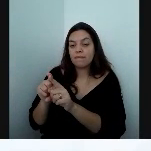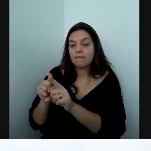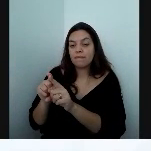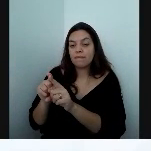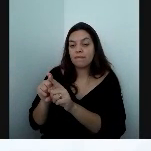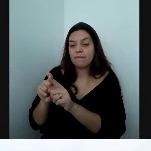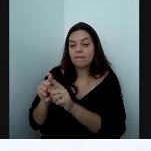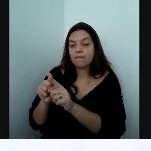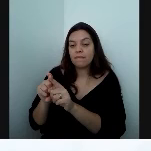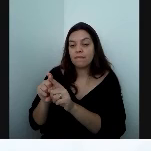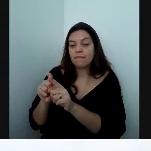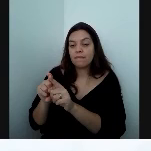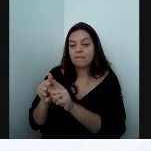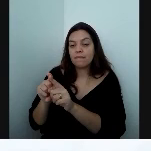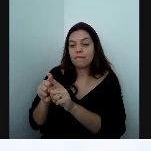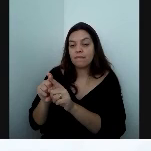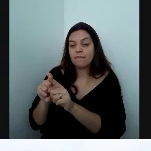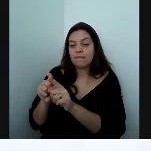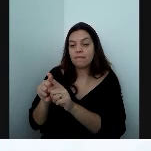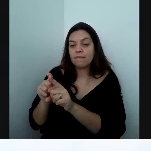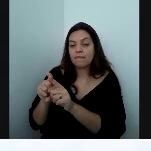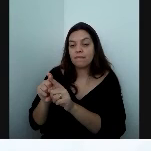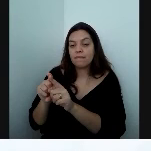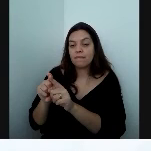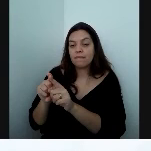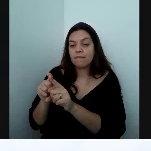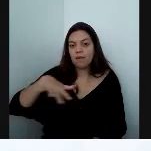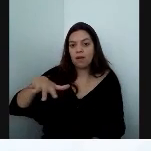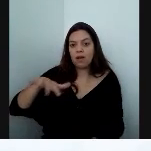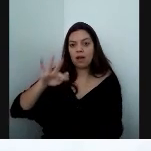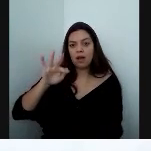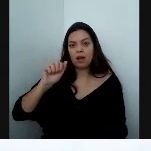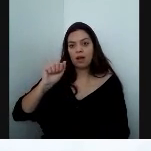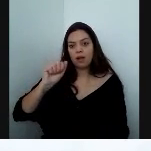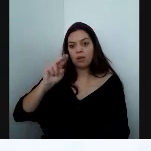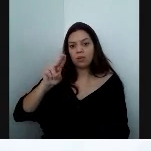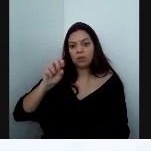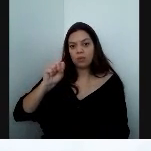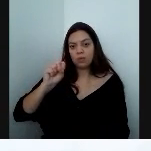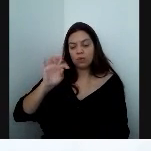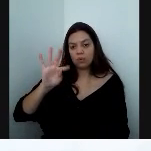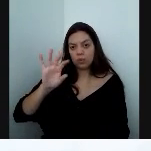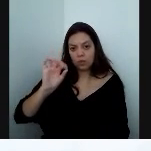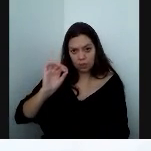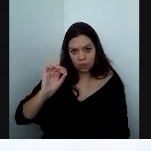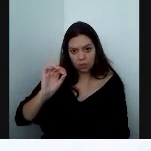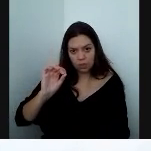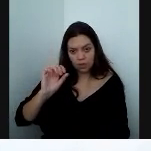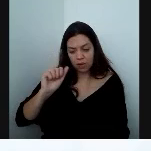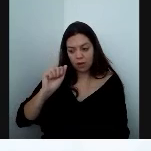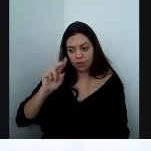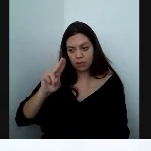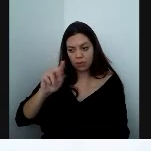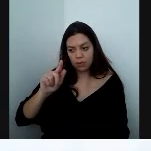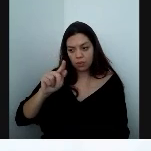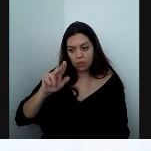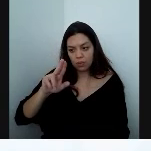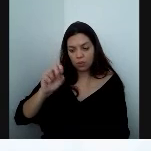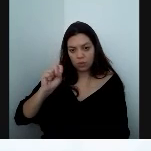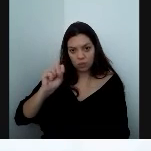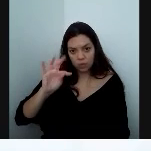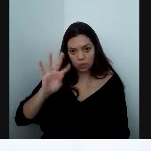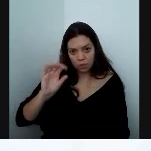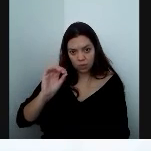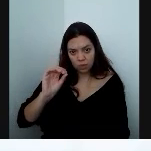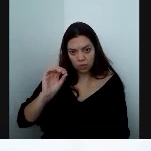sim, e também falamos com a diretora, esses dias, uma das diretoras lá